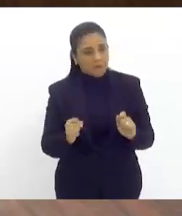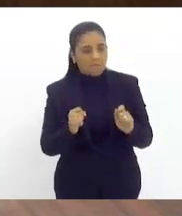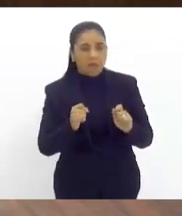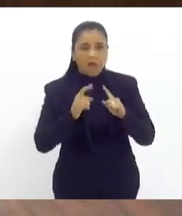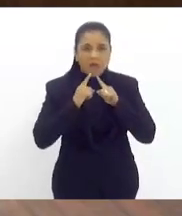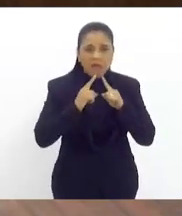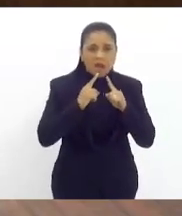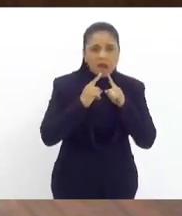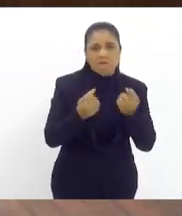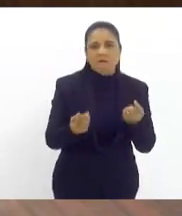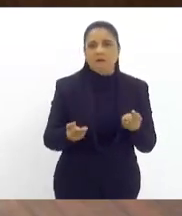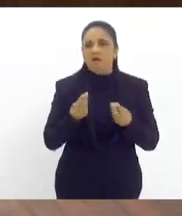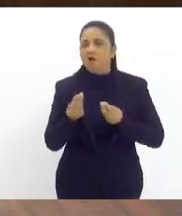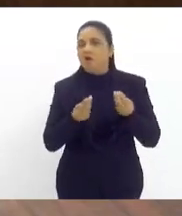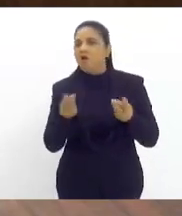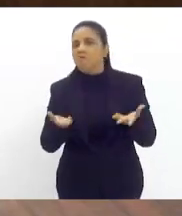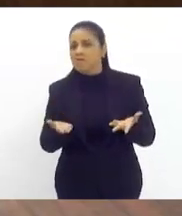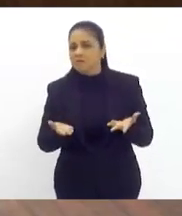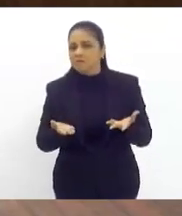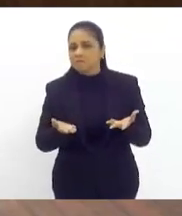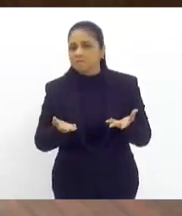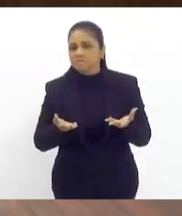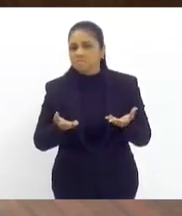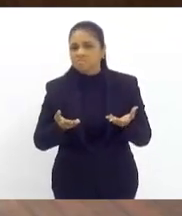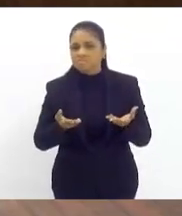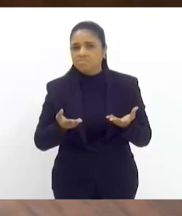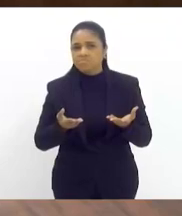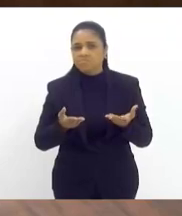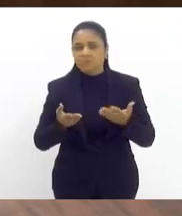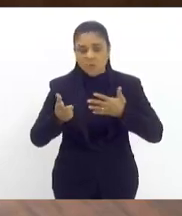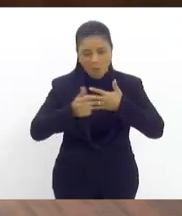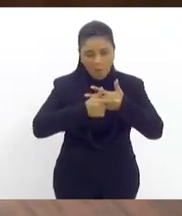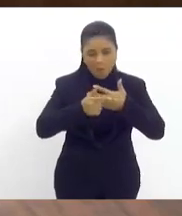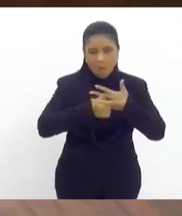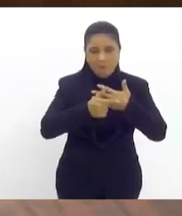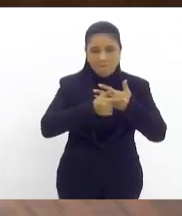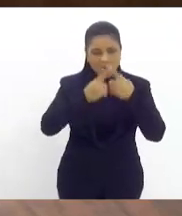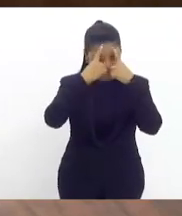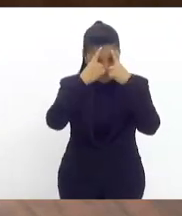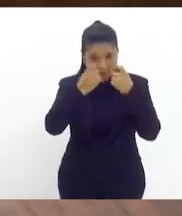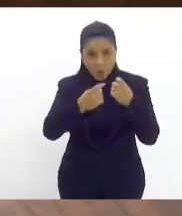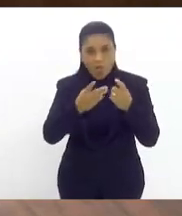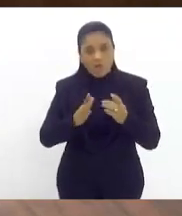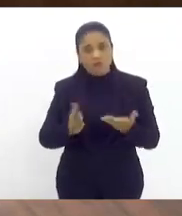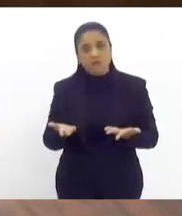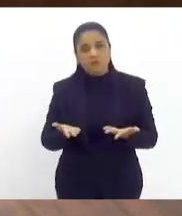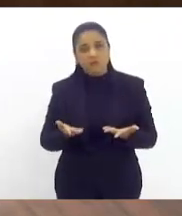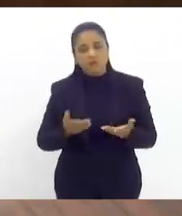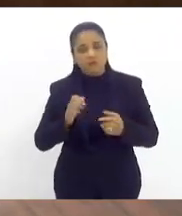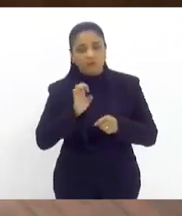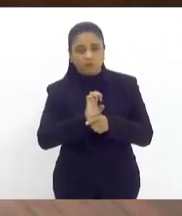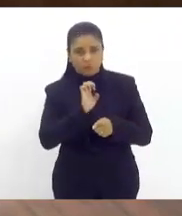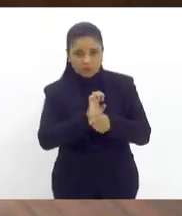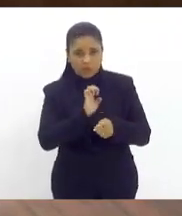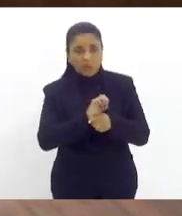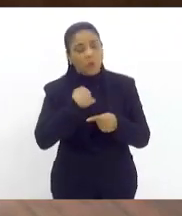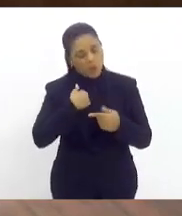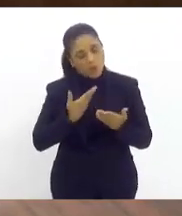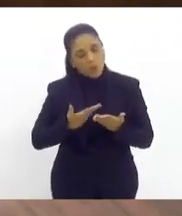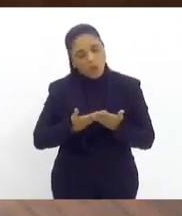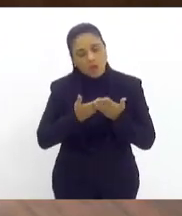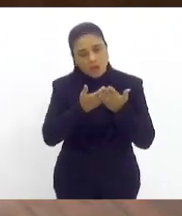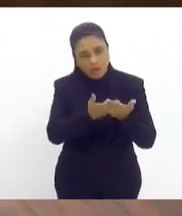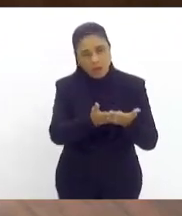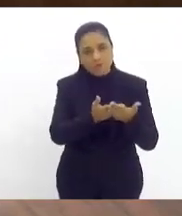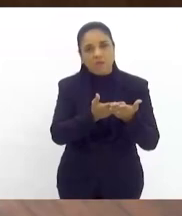coagem e que reforçam o papel coercitivo e violento do Estado nesse sentido a gente encaminha aqui